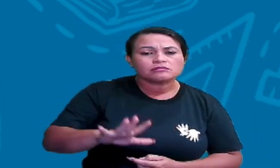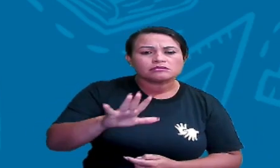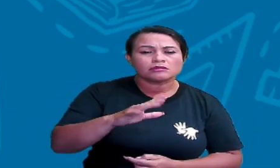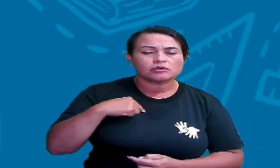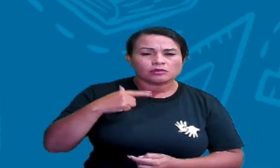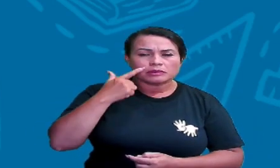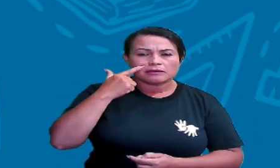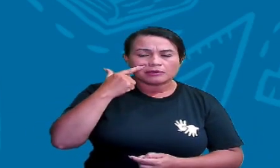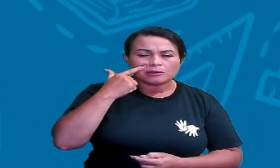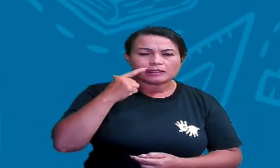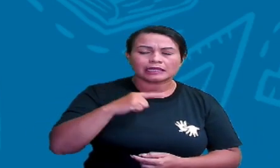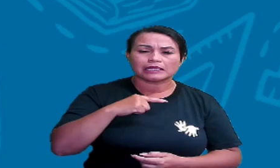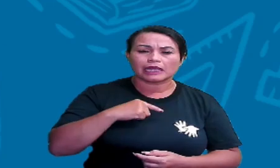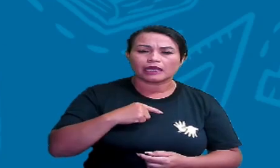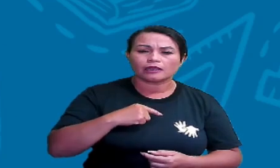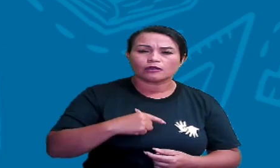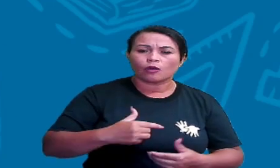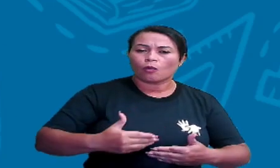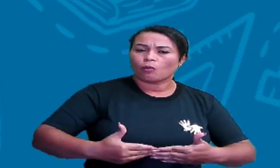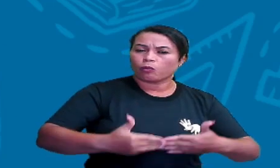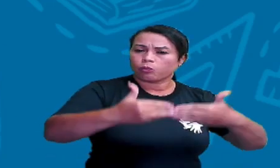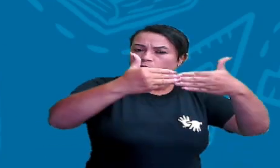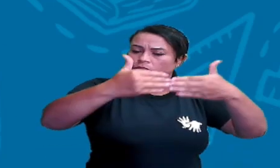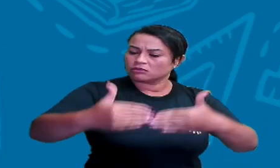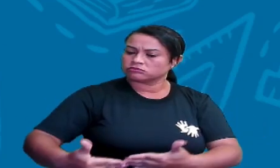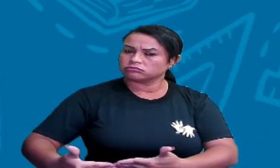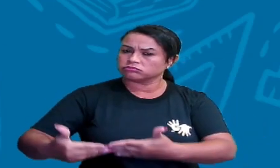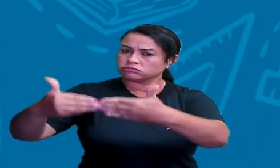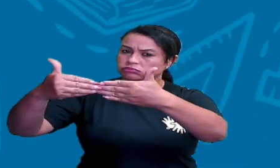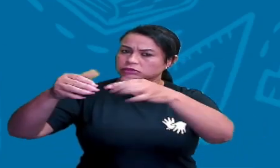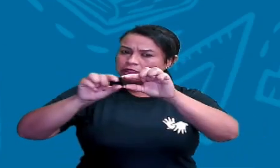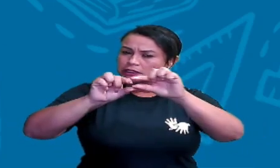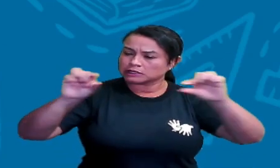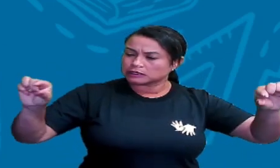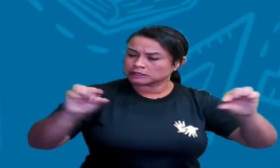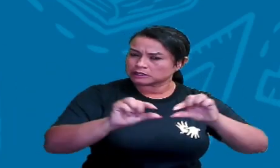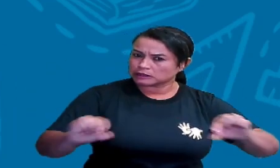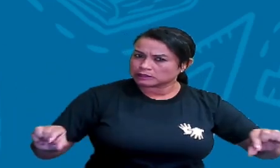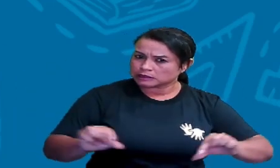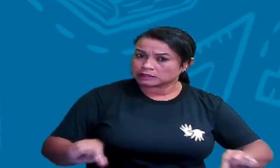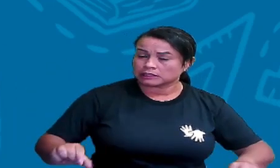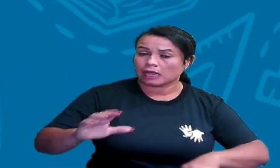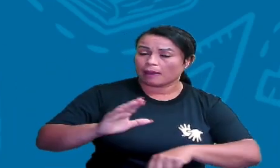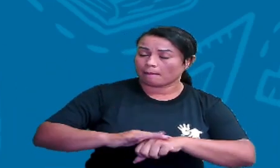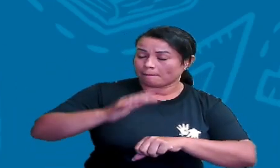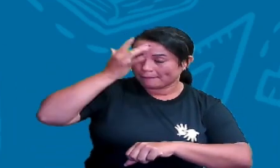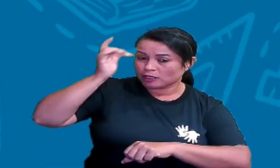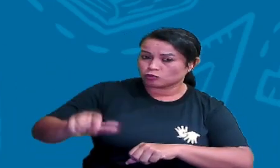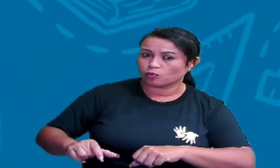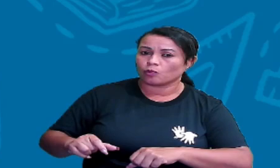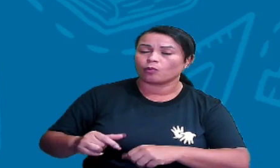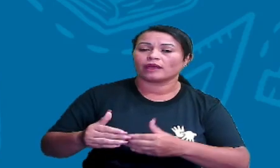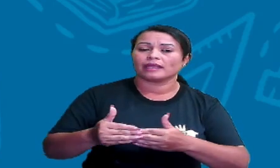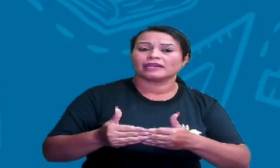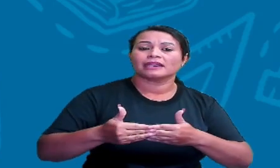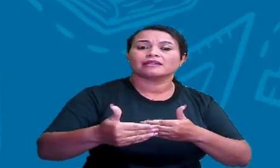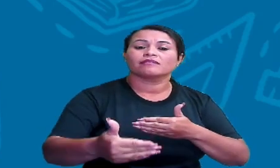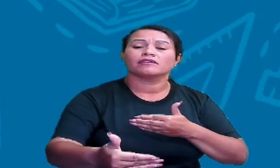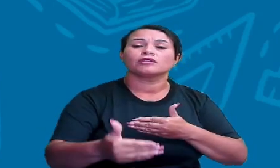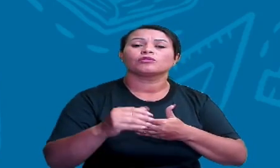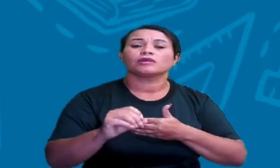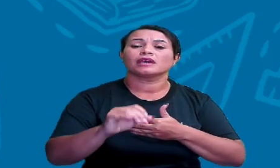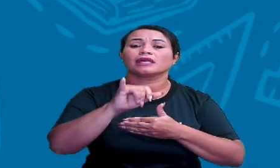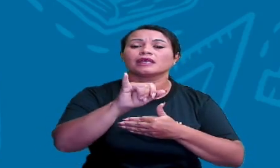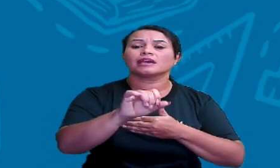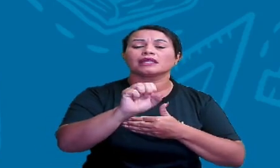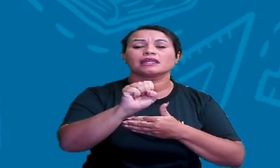uma cerca que foi construída pelo homem, né? Essa cerca é a que limita Israel e a Síria, né? E é um exemplo de